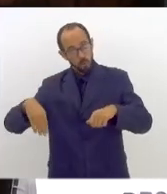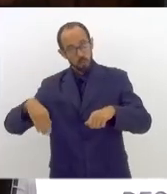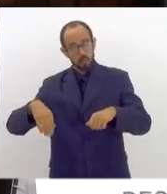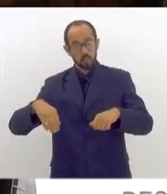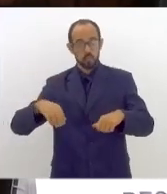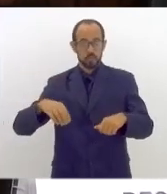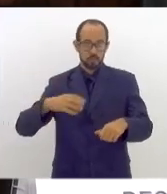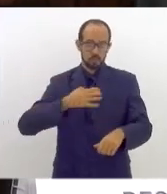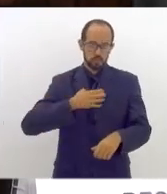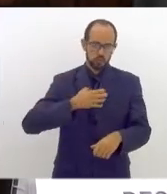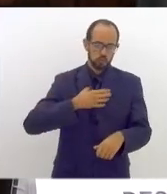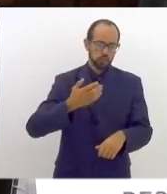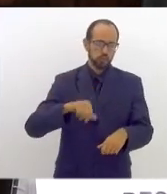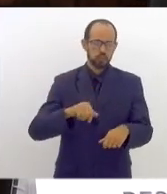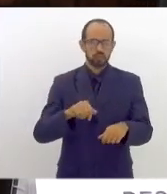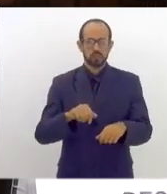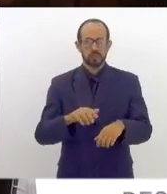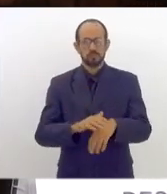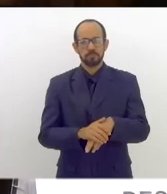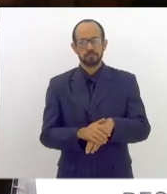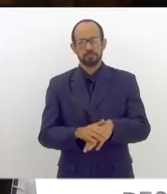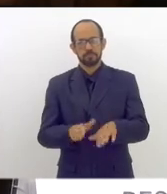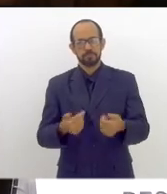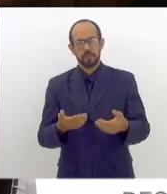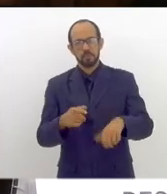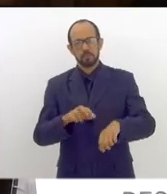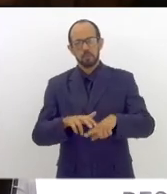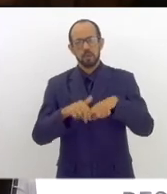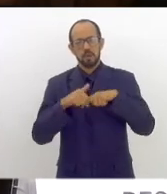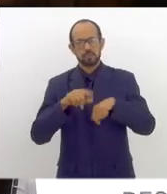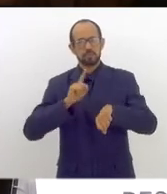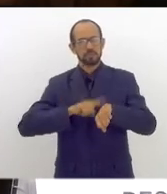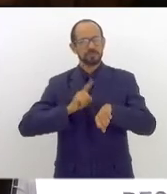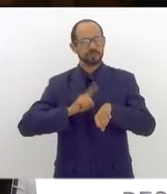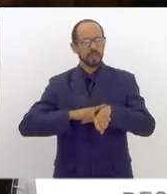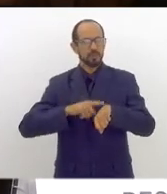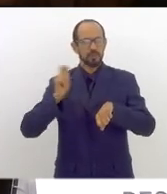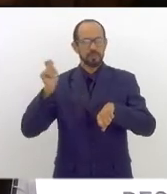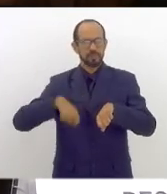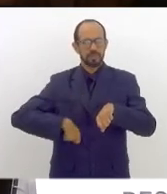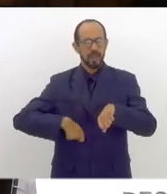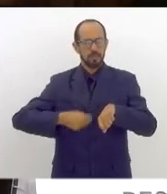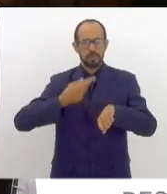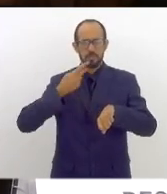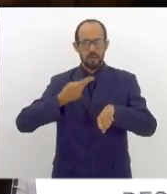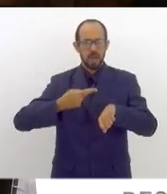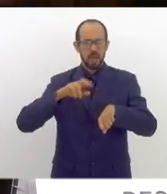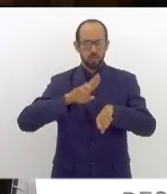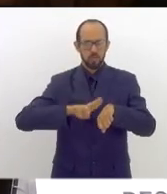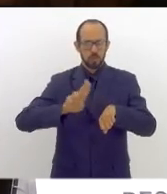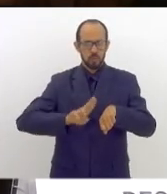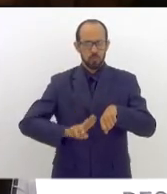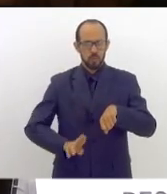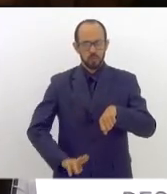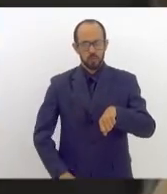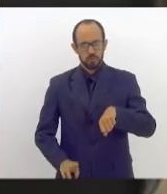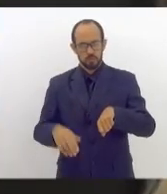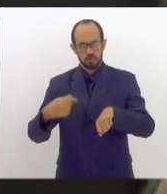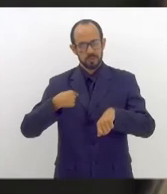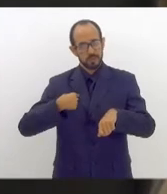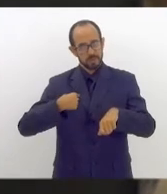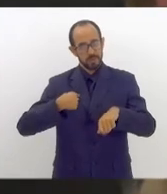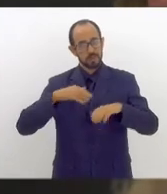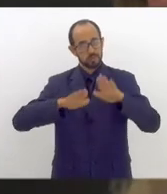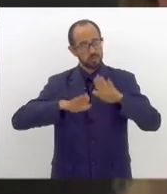em razão também de esse tempo eu não poder nominar as pessoas eu não vou surpreendente